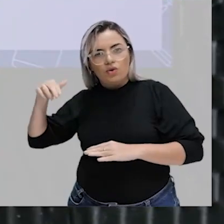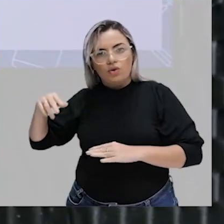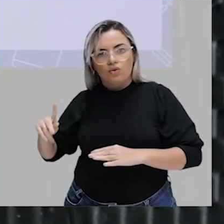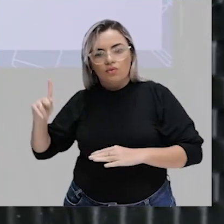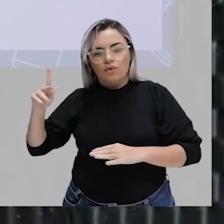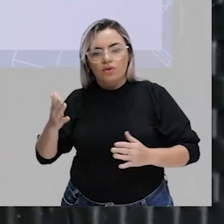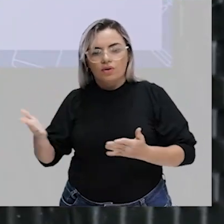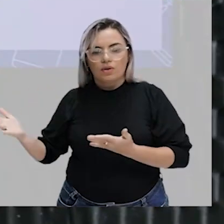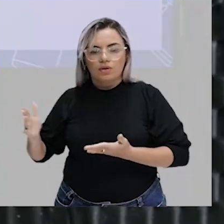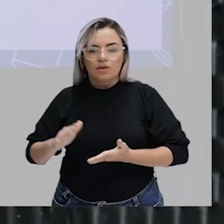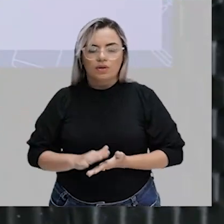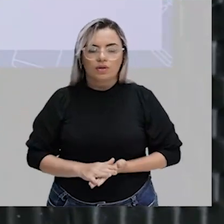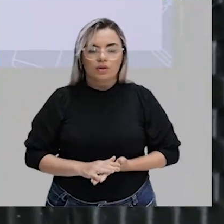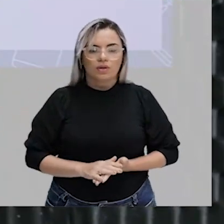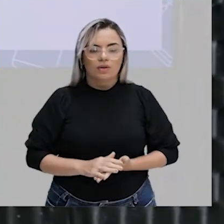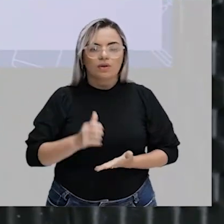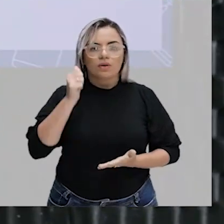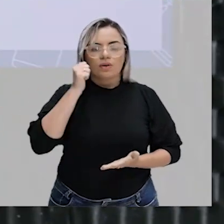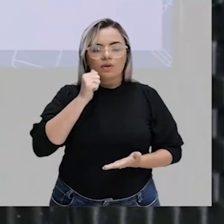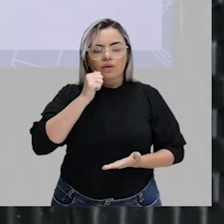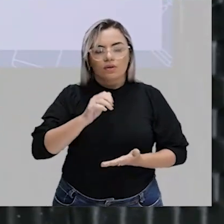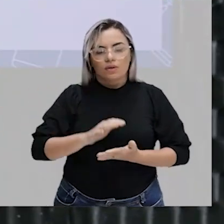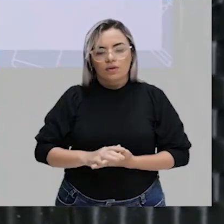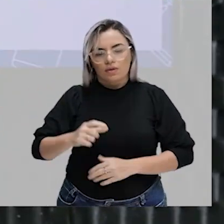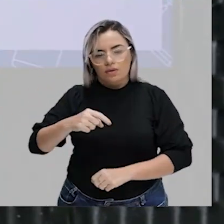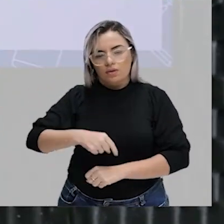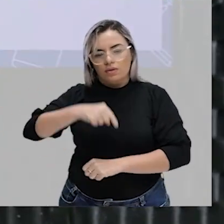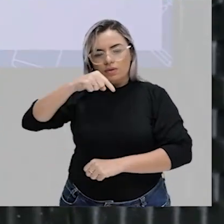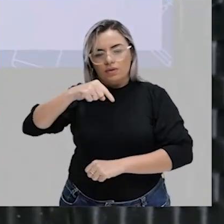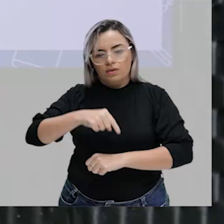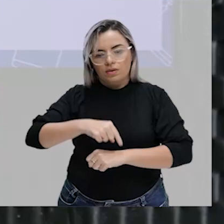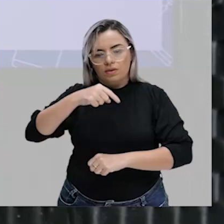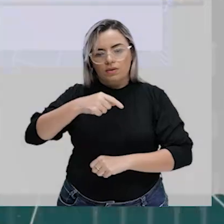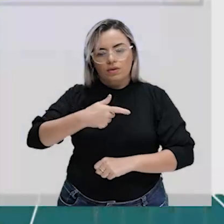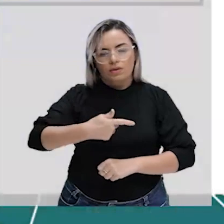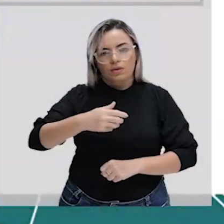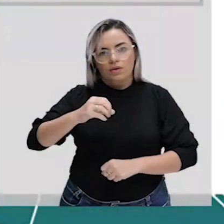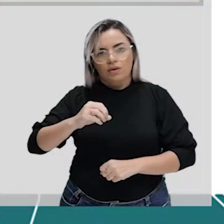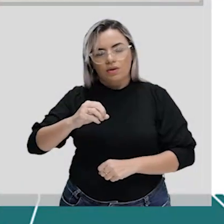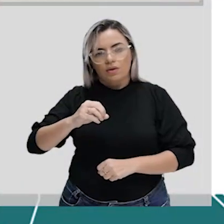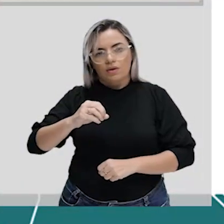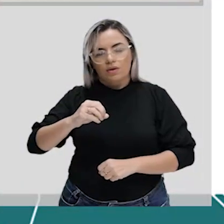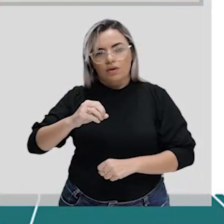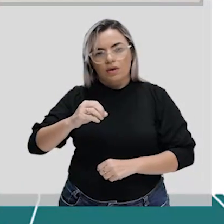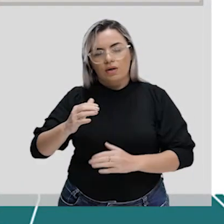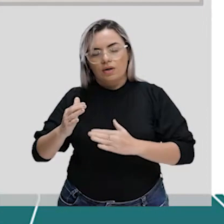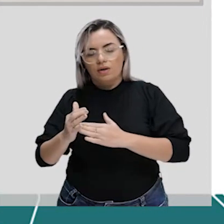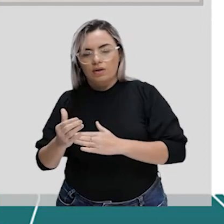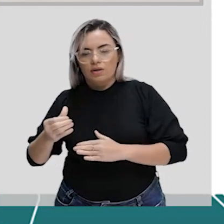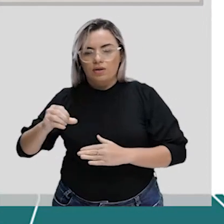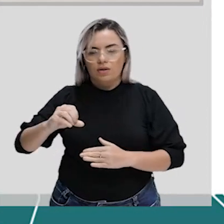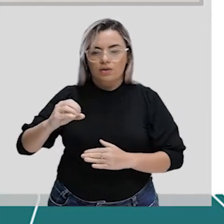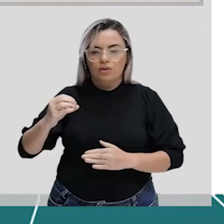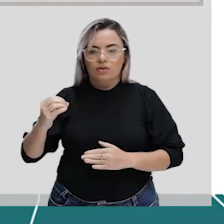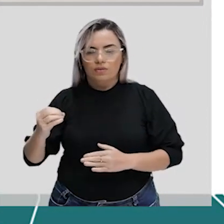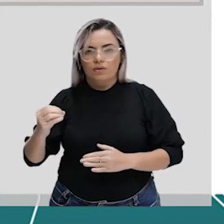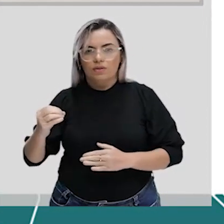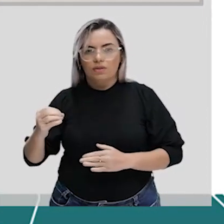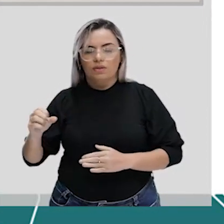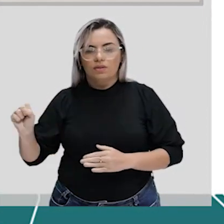A apresentação do sexo feminino tem a duração de 70 a 90 segundos, tá?